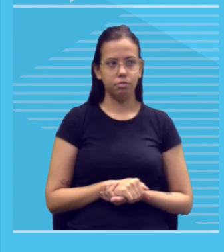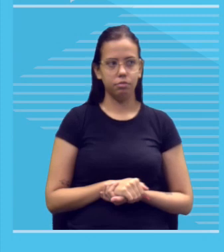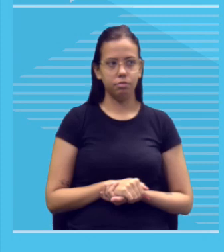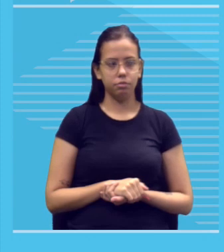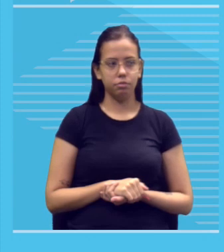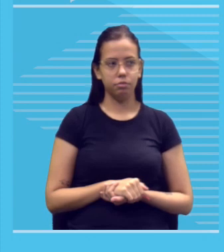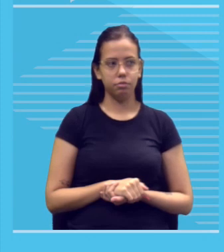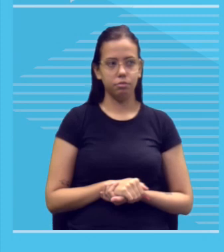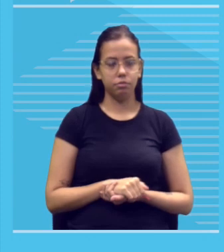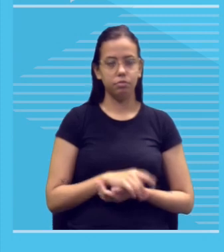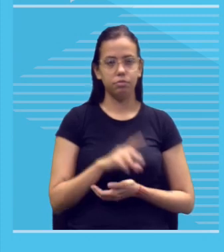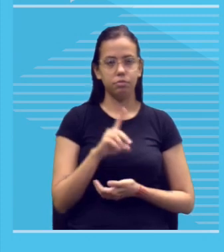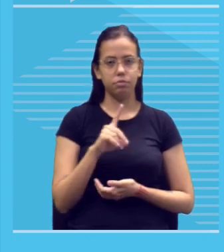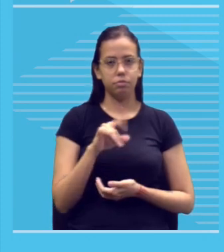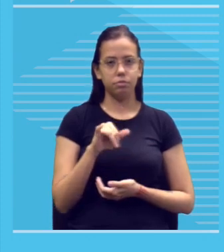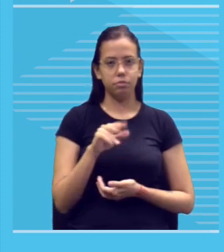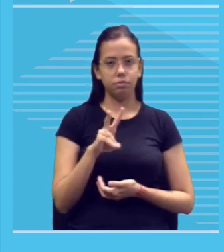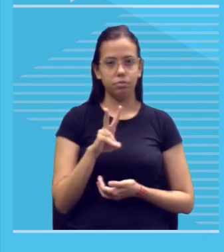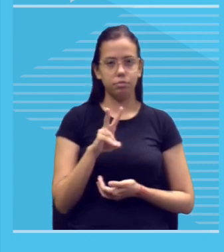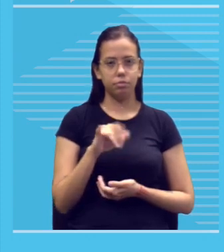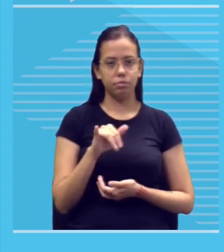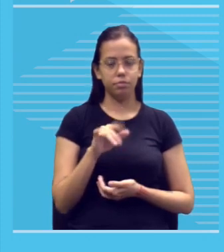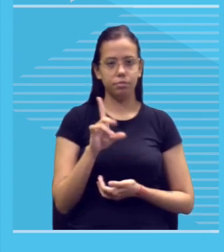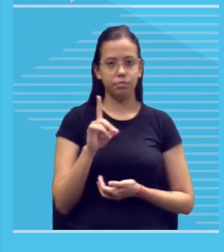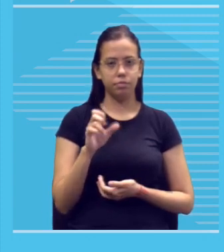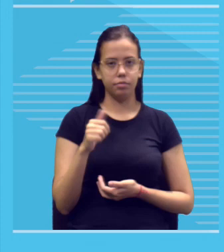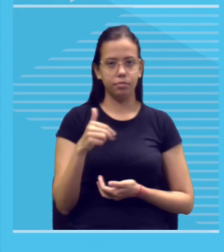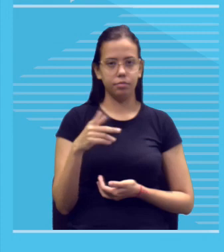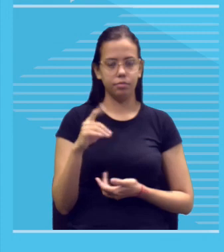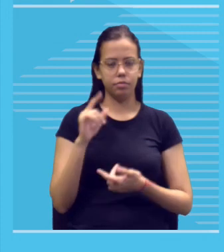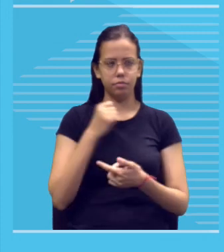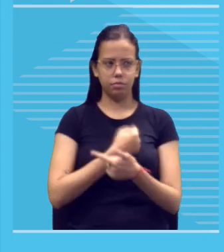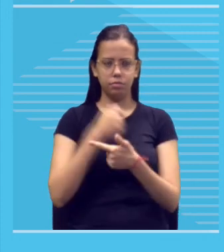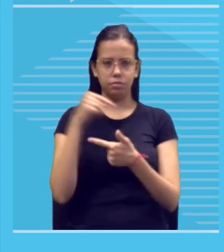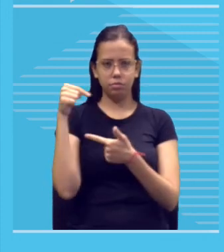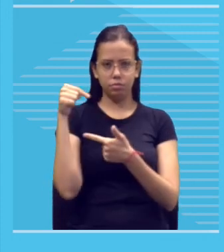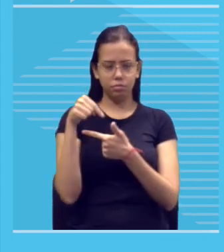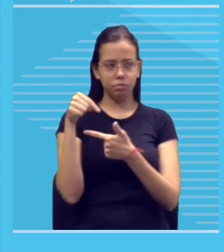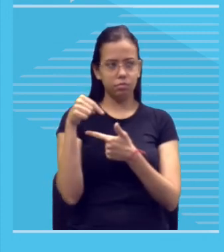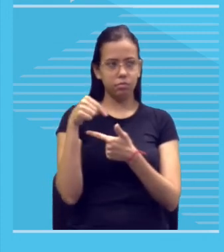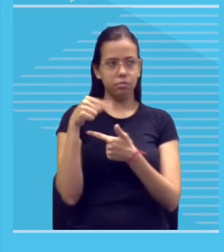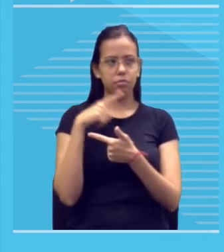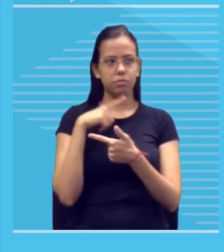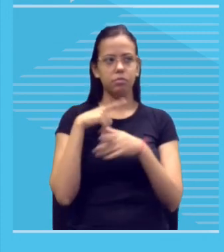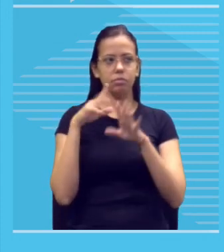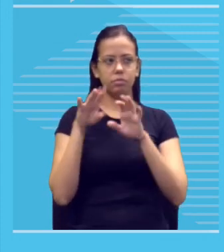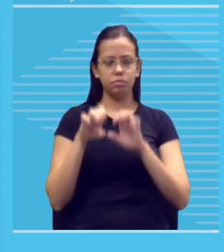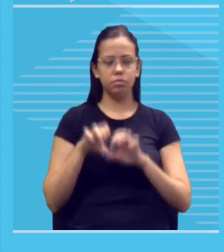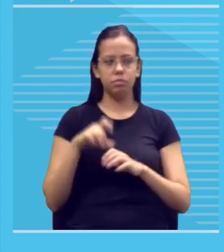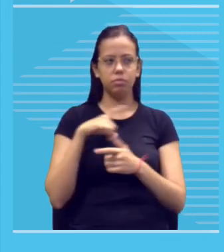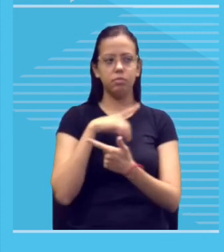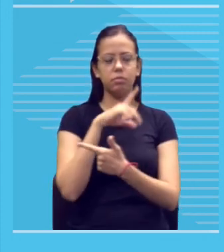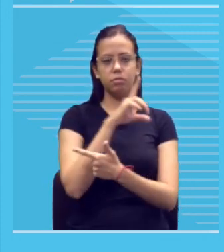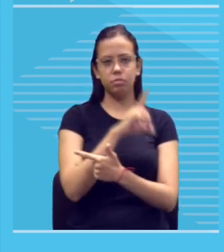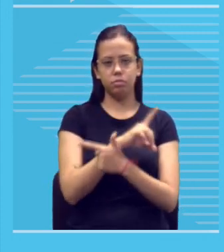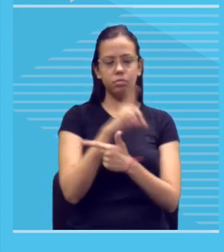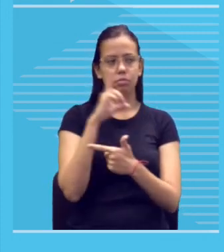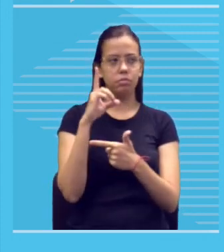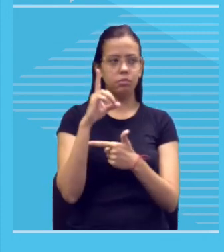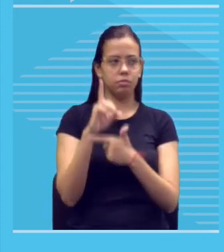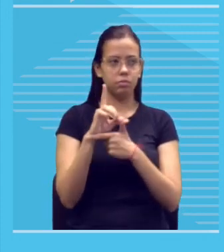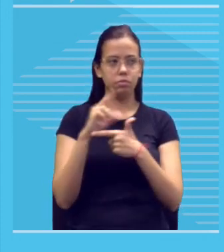o dividendo tá ele é o dividendo na minha aqui ó na minha estrutura dividendo